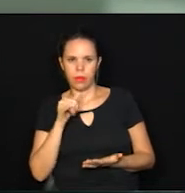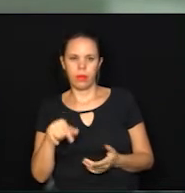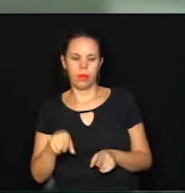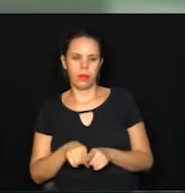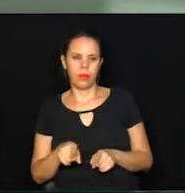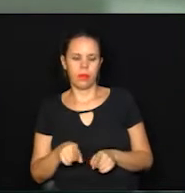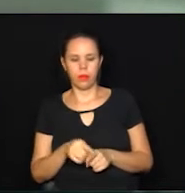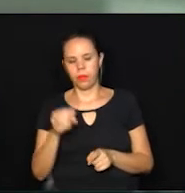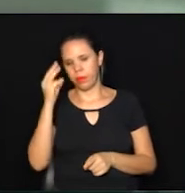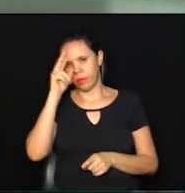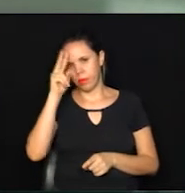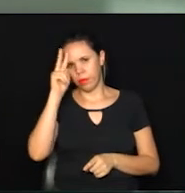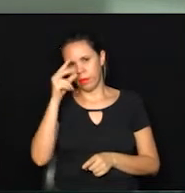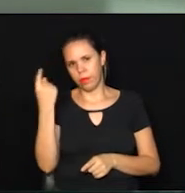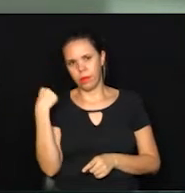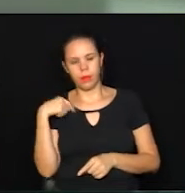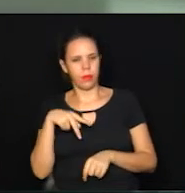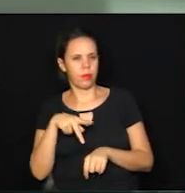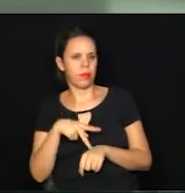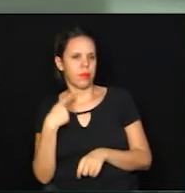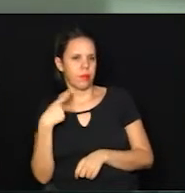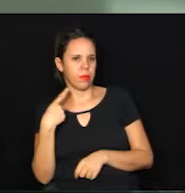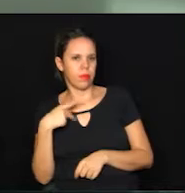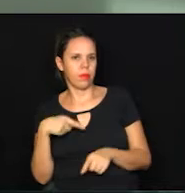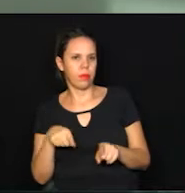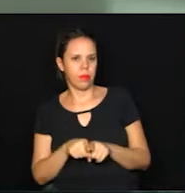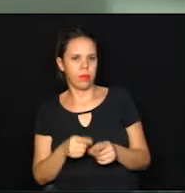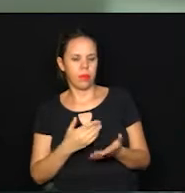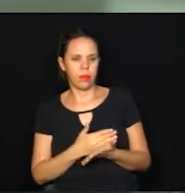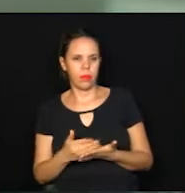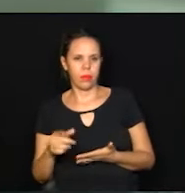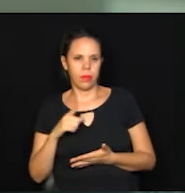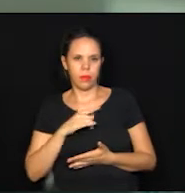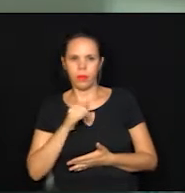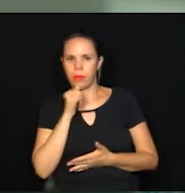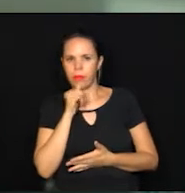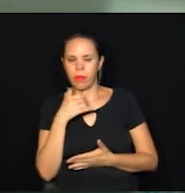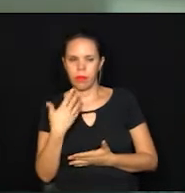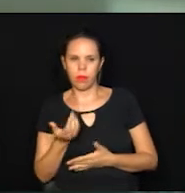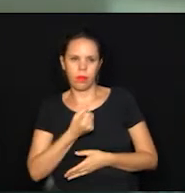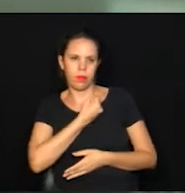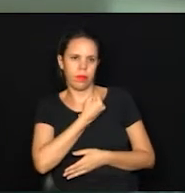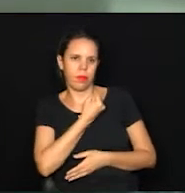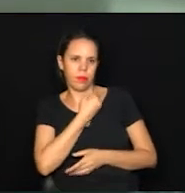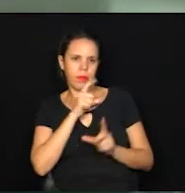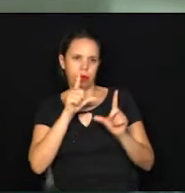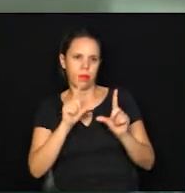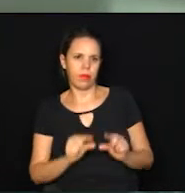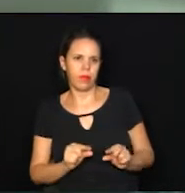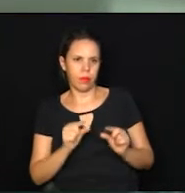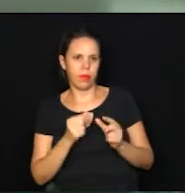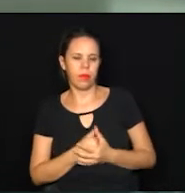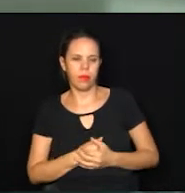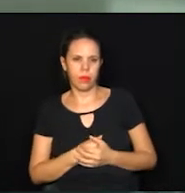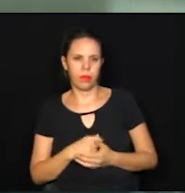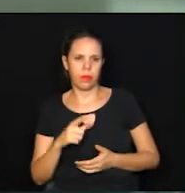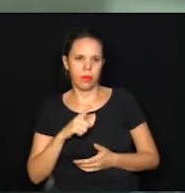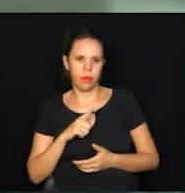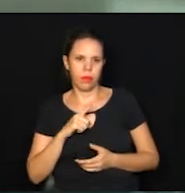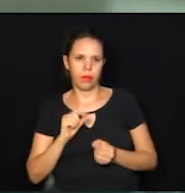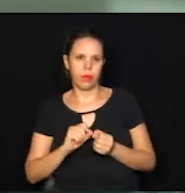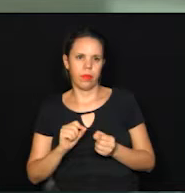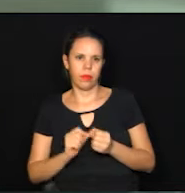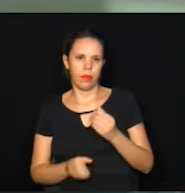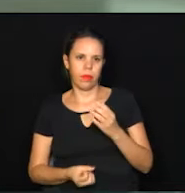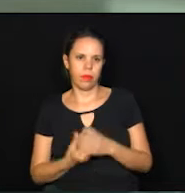de memória, o Paraguai lá no início era tido como um exemplo, com números muito baixos, porque tinha